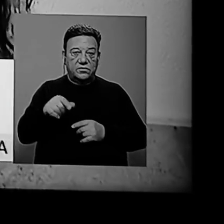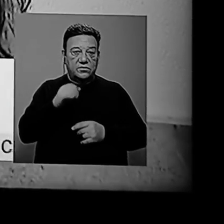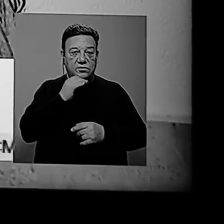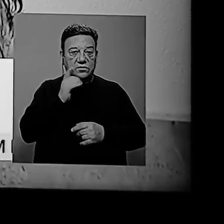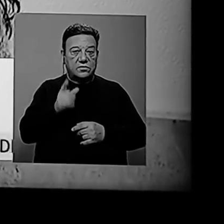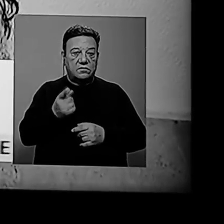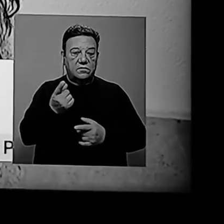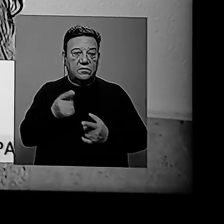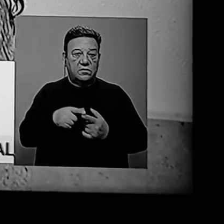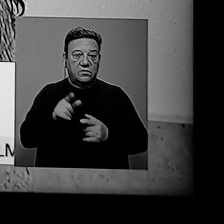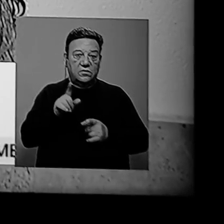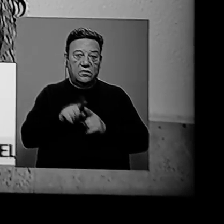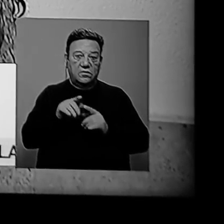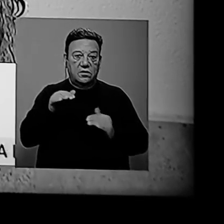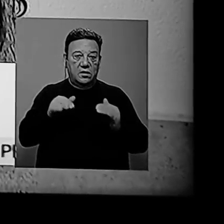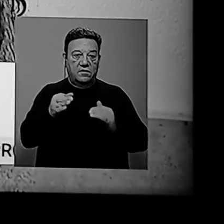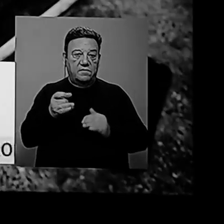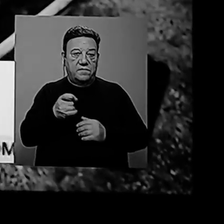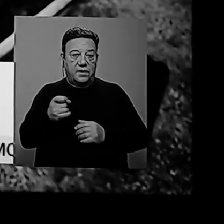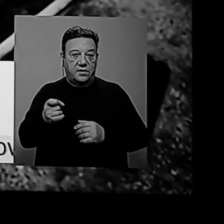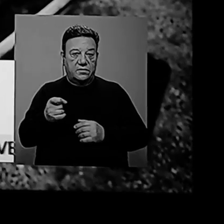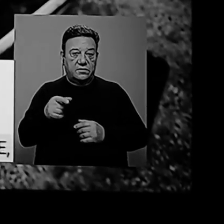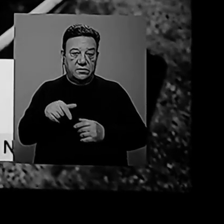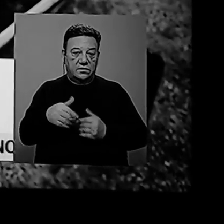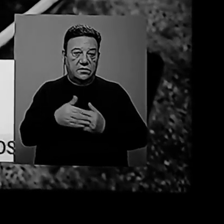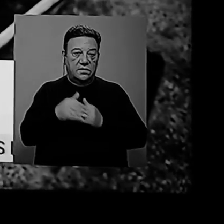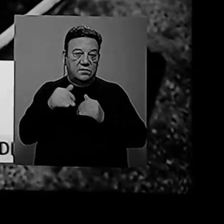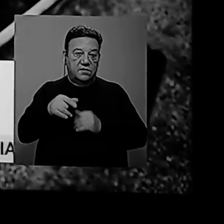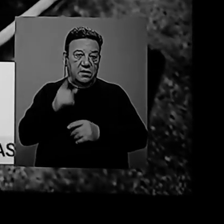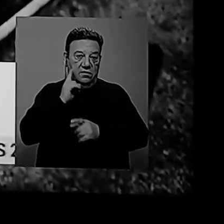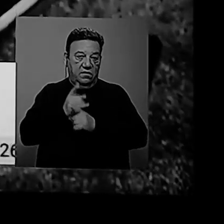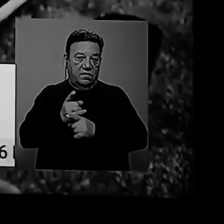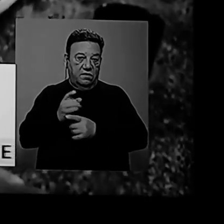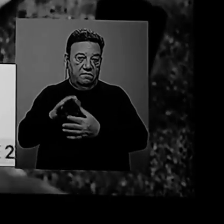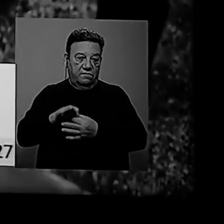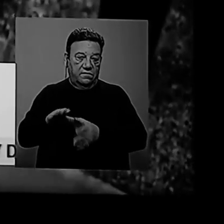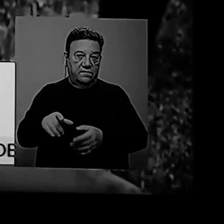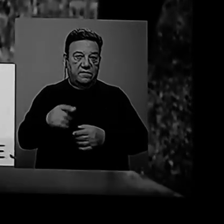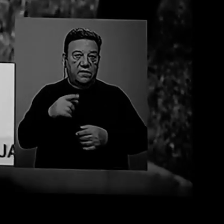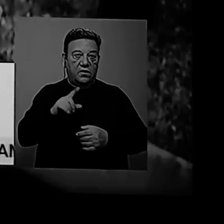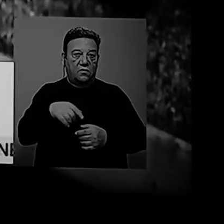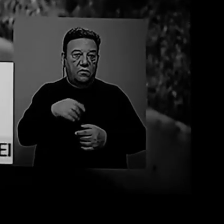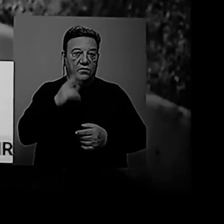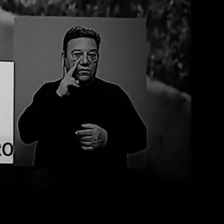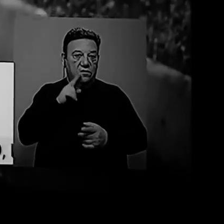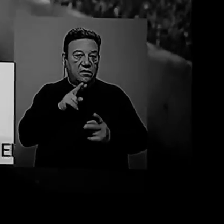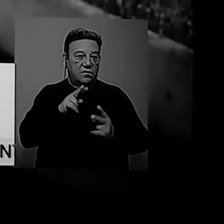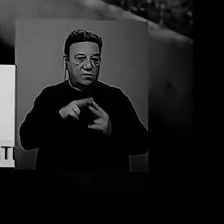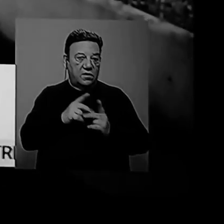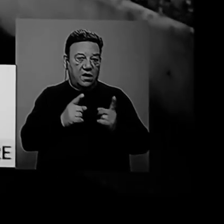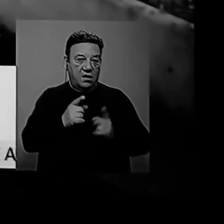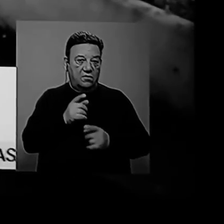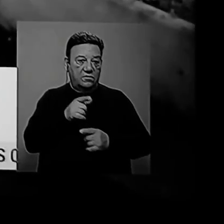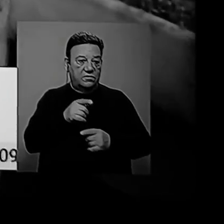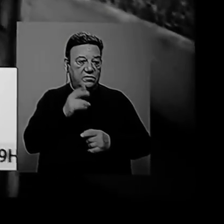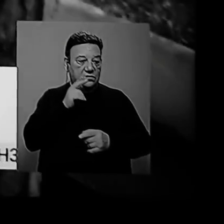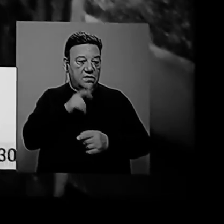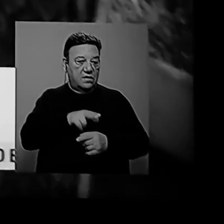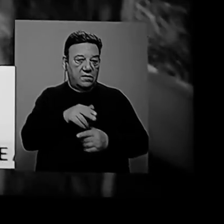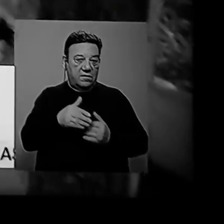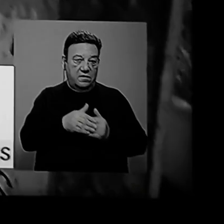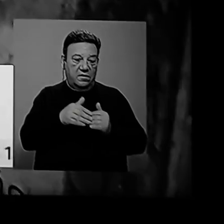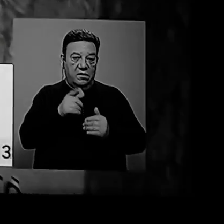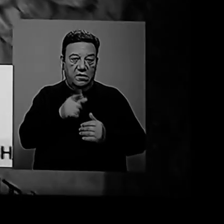chama o equilíbrio da paz que um cemitério deve ter. Outros elementos que encontramos em algumas campas deste cemitério